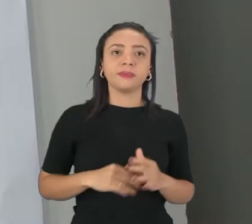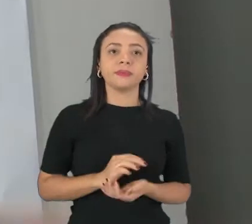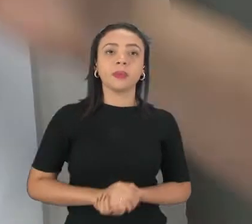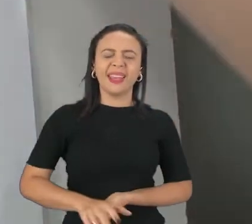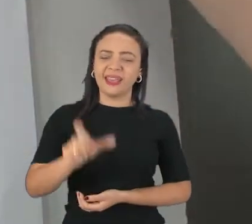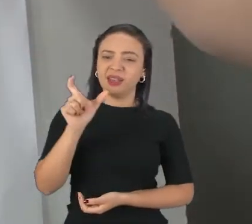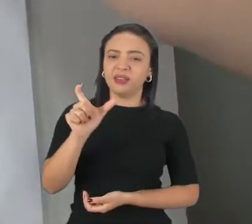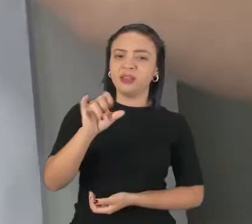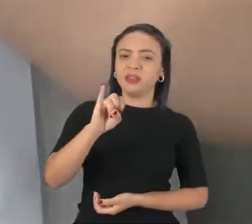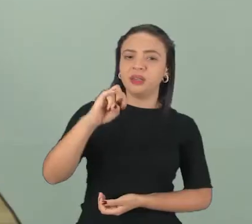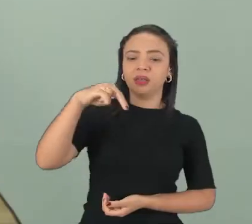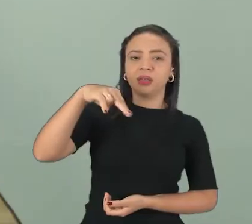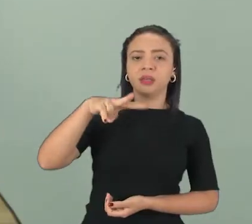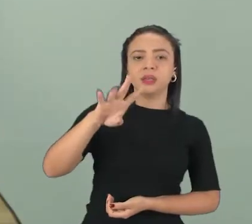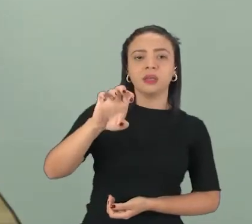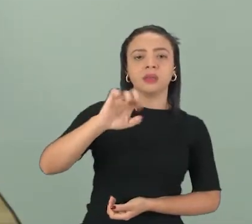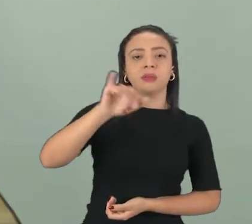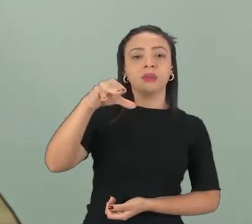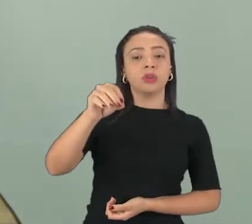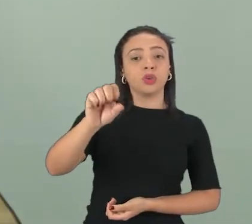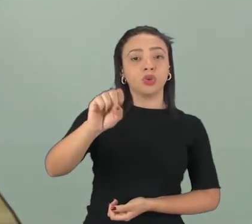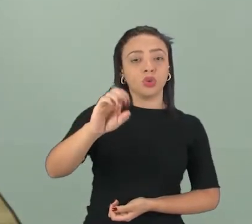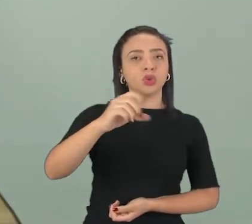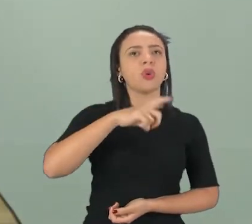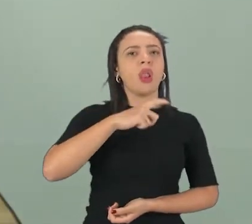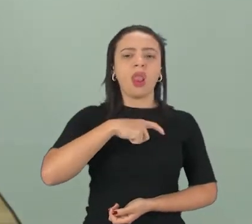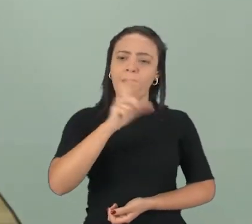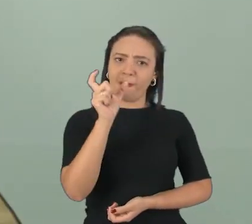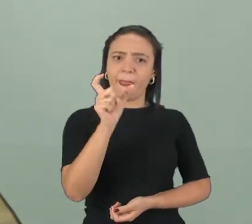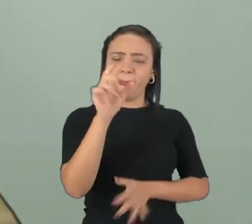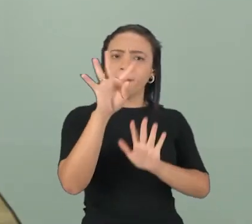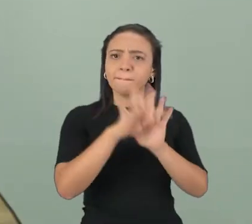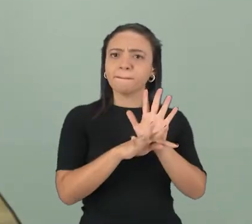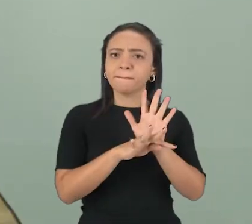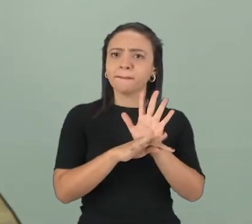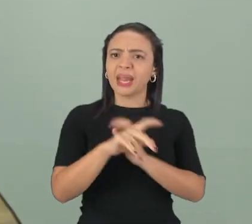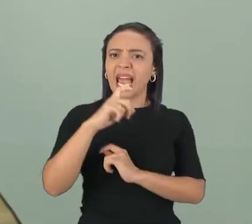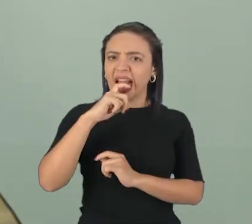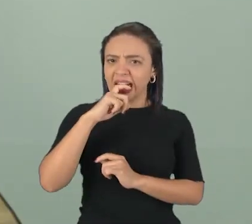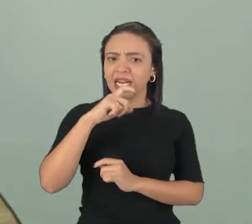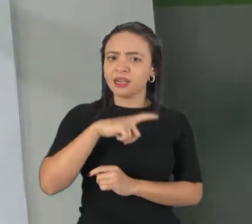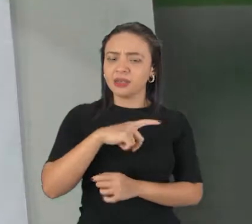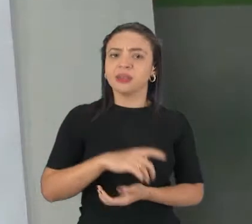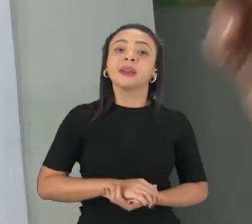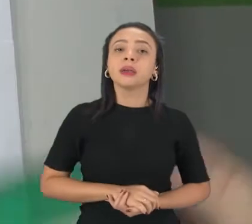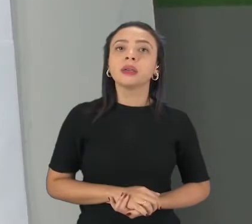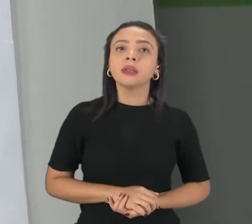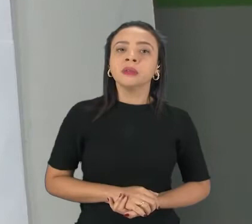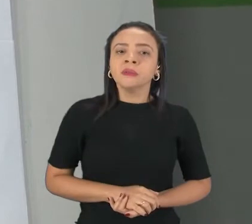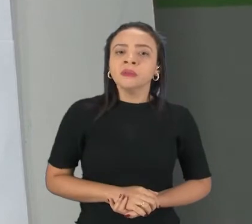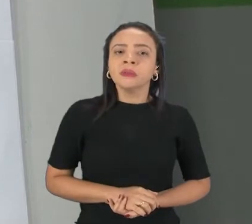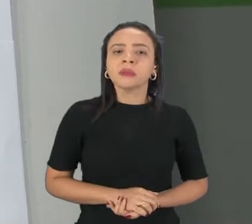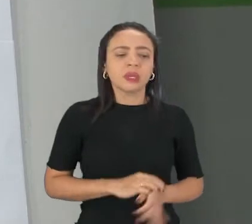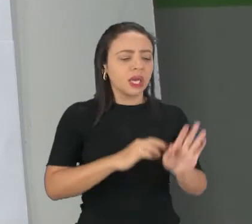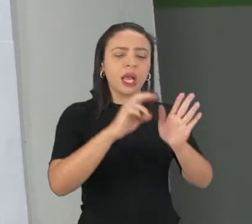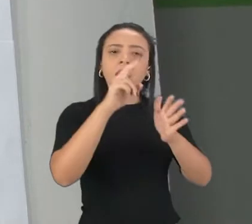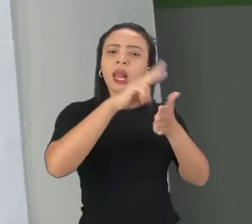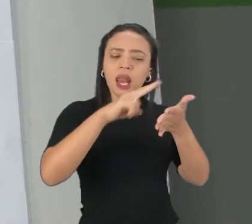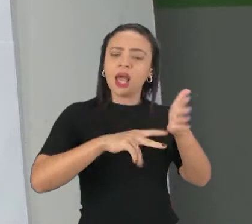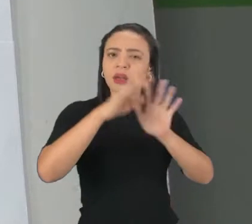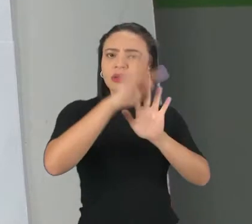aqui, invejoso, se encontra no texto, essa palavra, invejoso? A gente encontrou em algum momento da